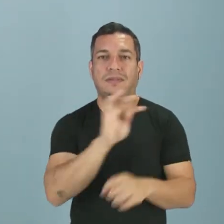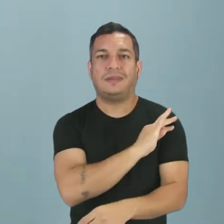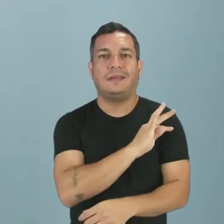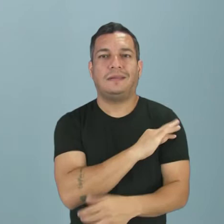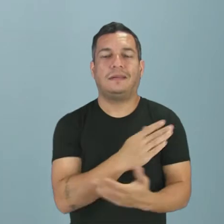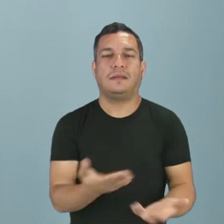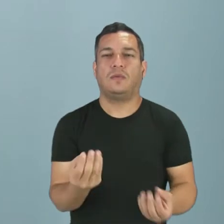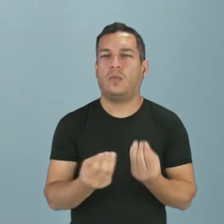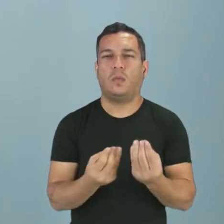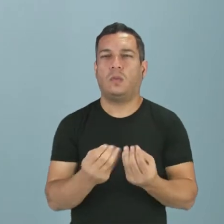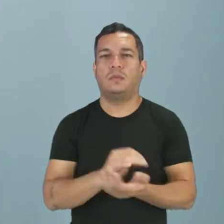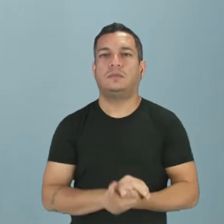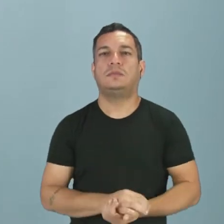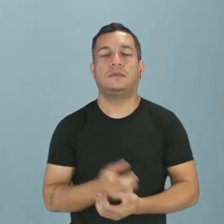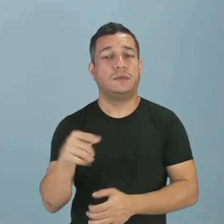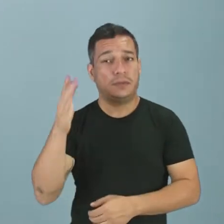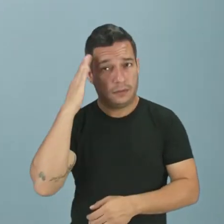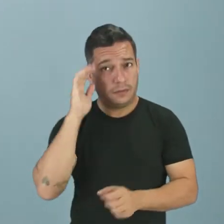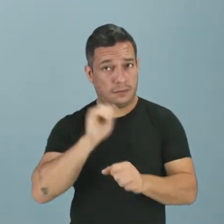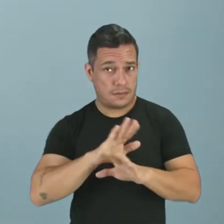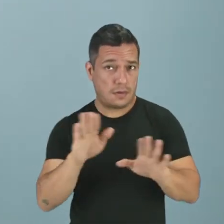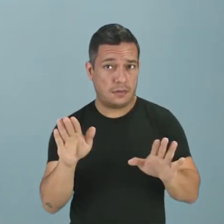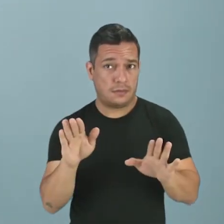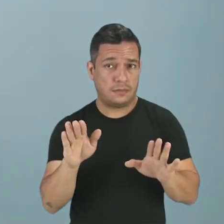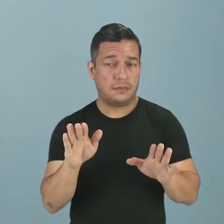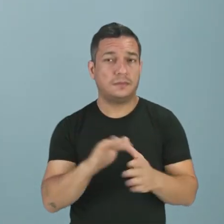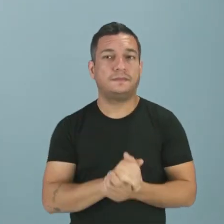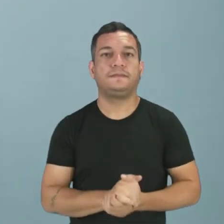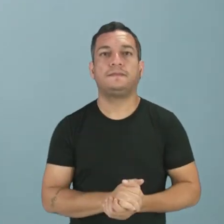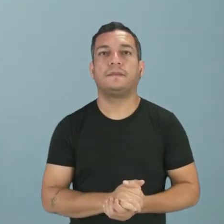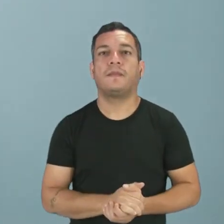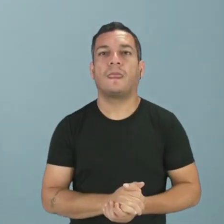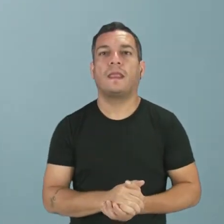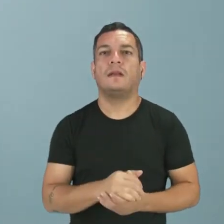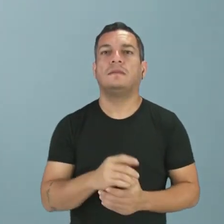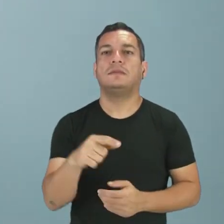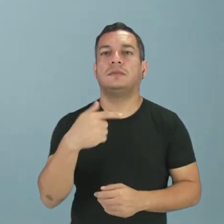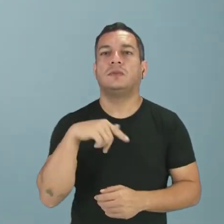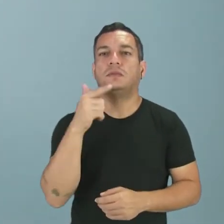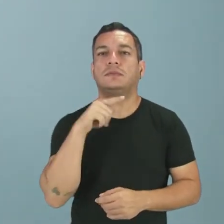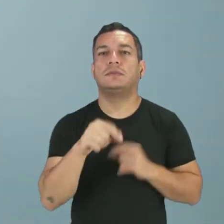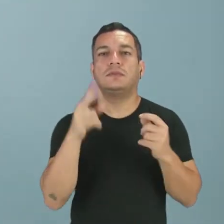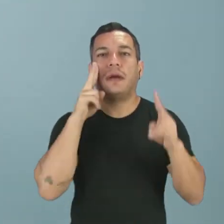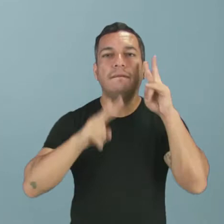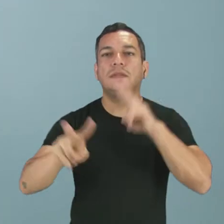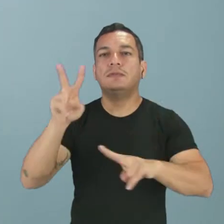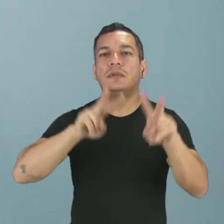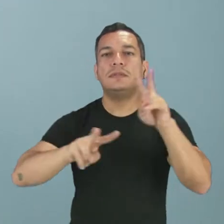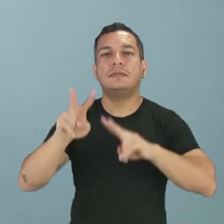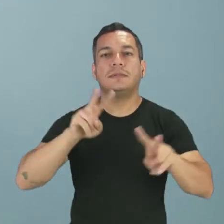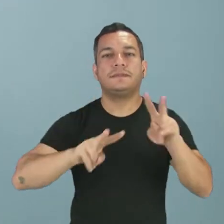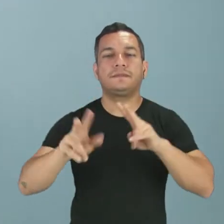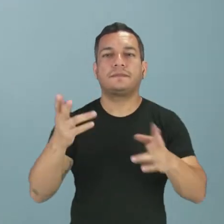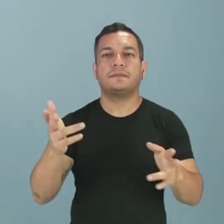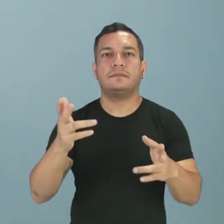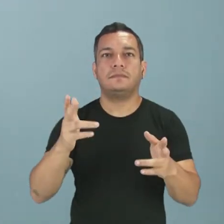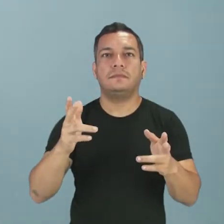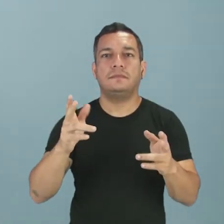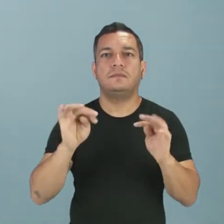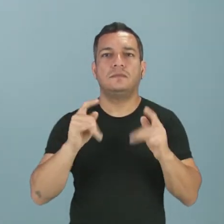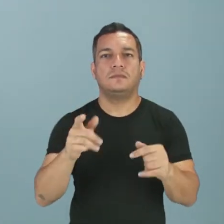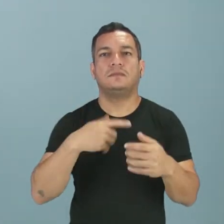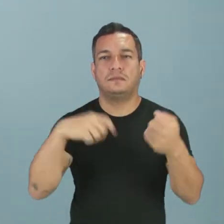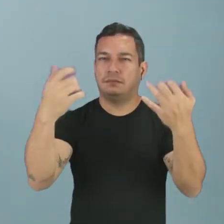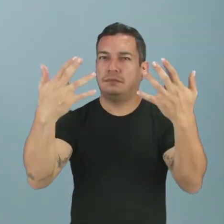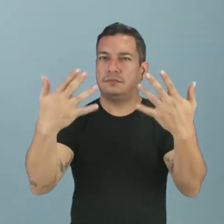técnica. Você compreenderia, será? Será que você conseguiria visualizar isso? Daí, tudo isso que